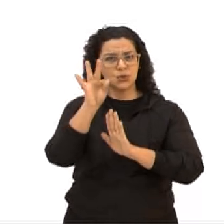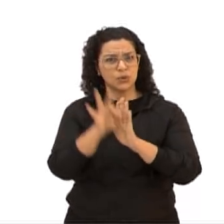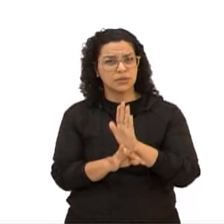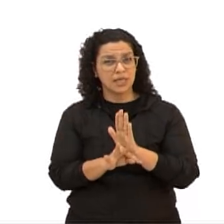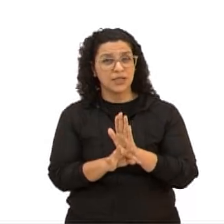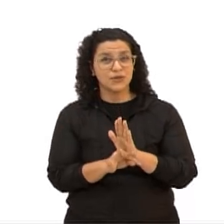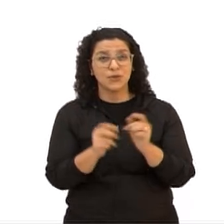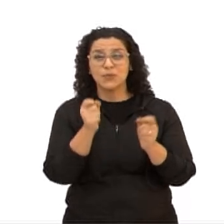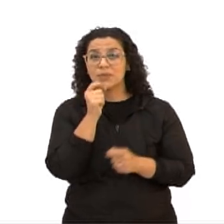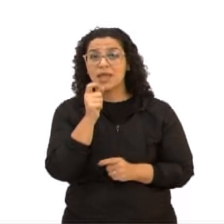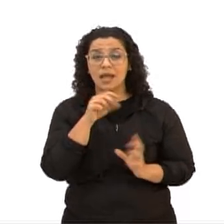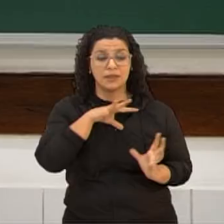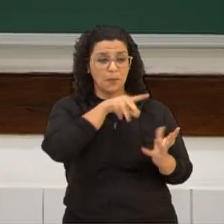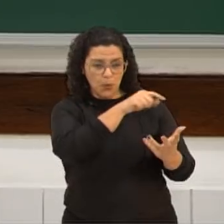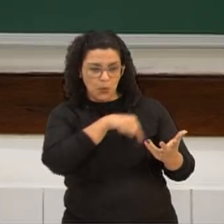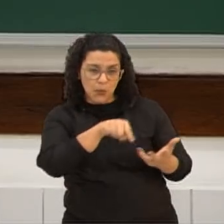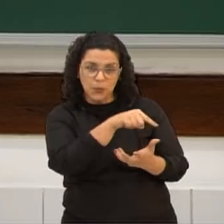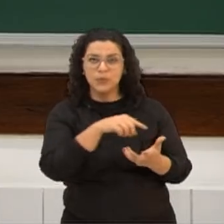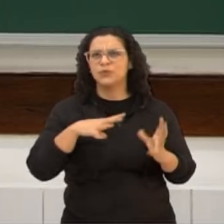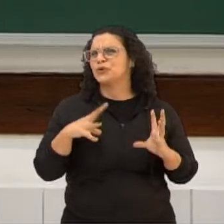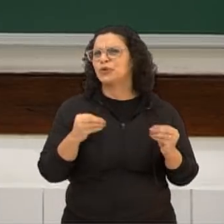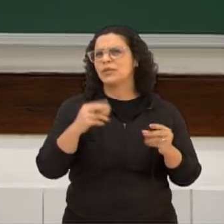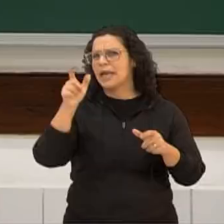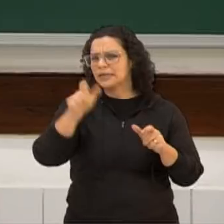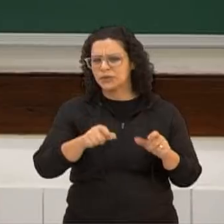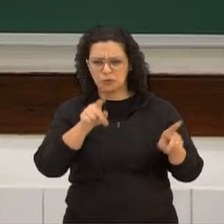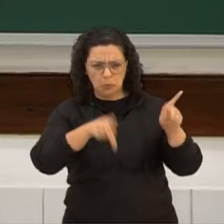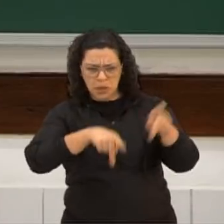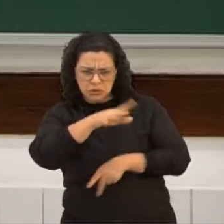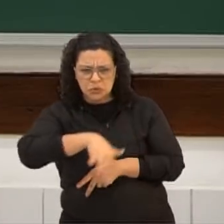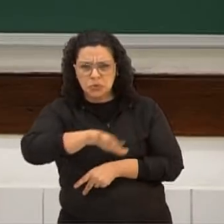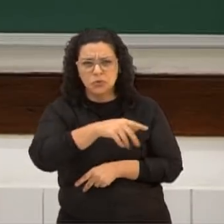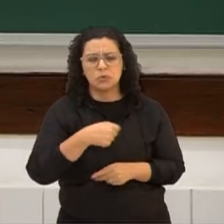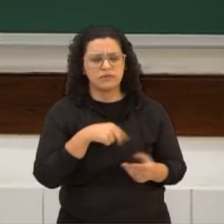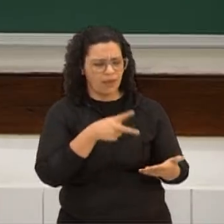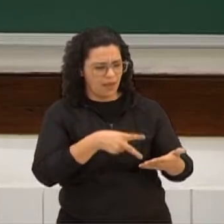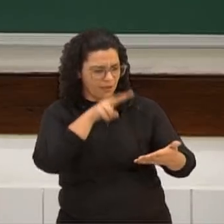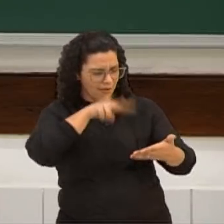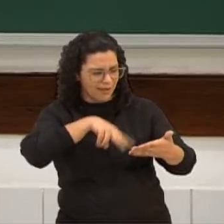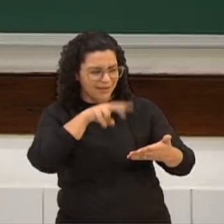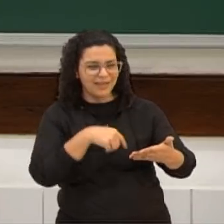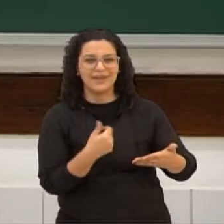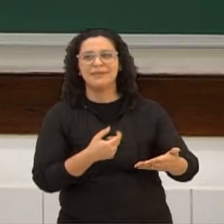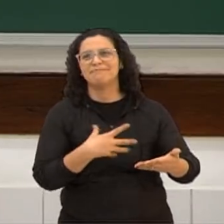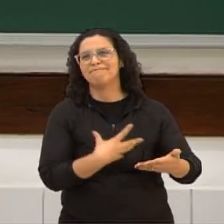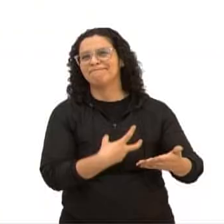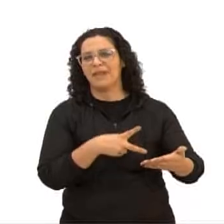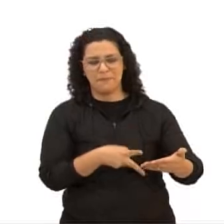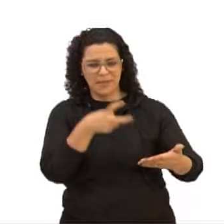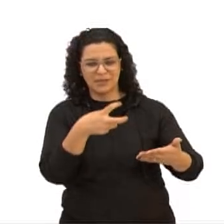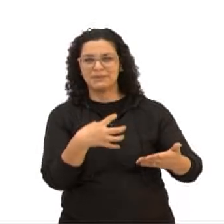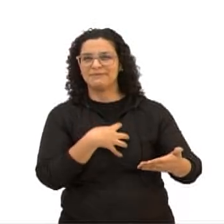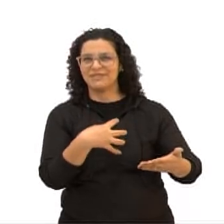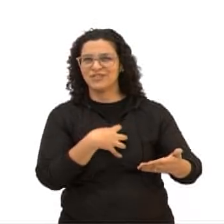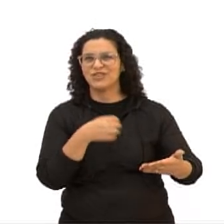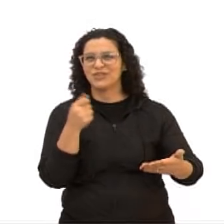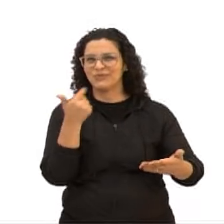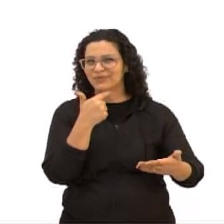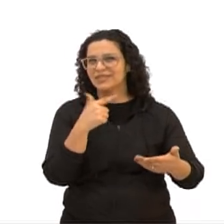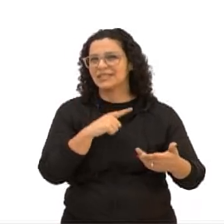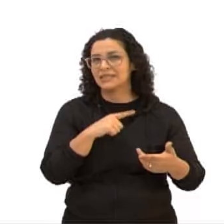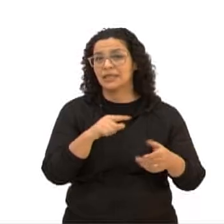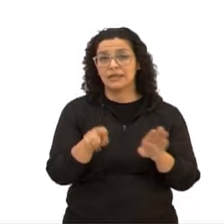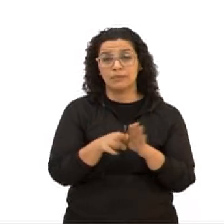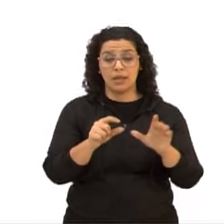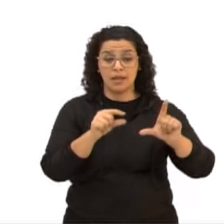humor universal, quer dizer, qualquer pessoa que lê o cartoon vai se identificar nele, tá bom? Então ele tem essa capacidade. Pode recorrer, se necessário,